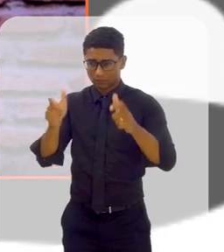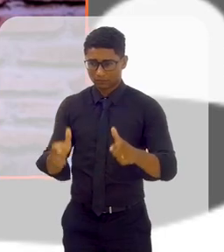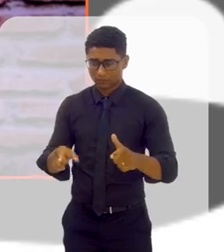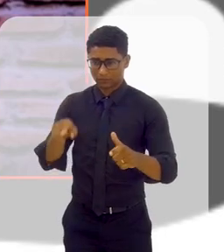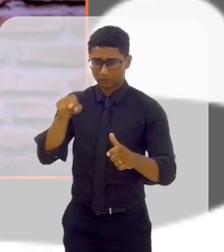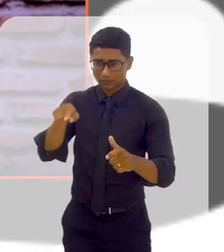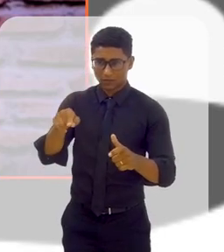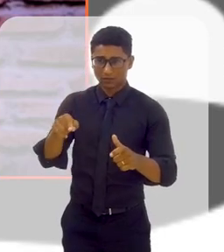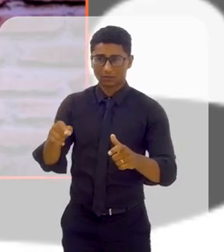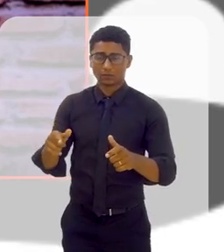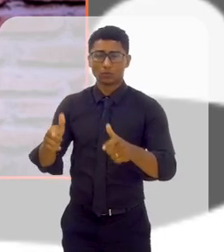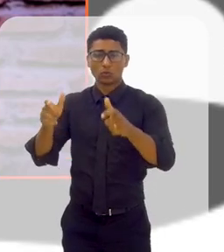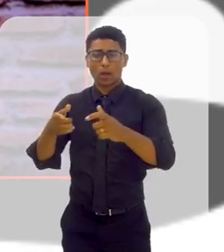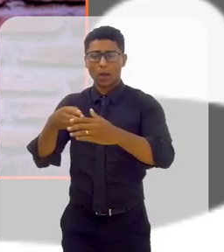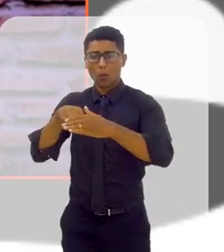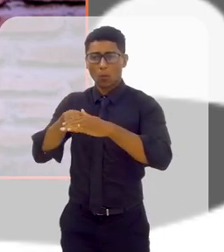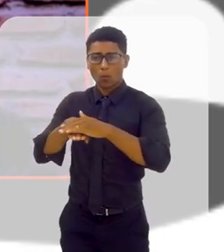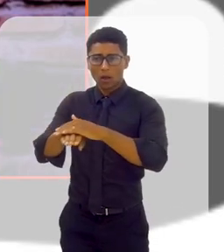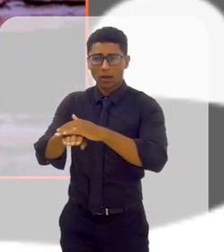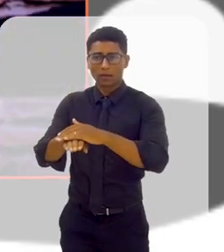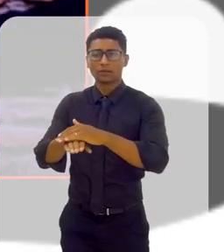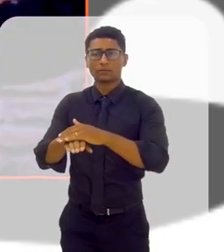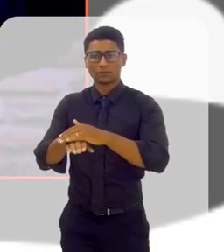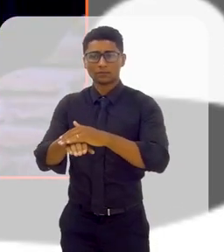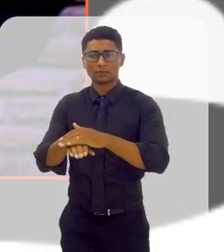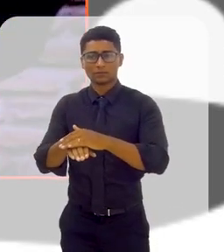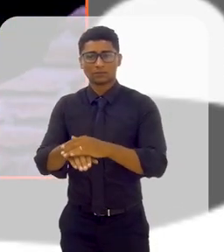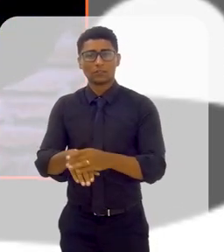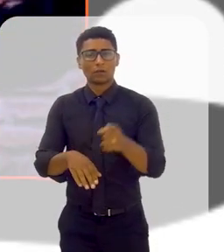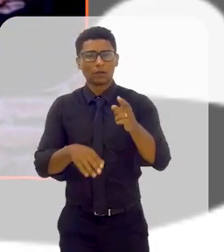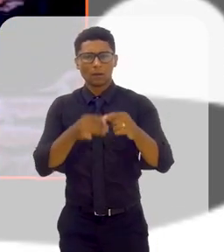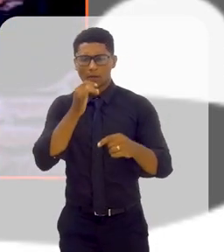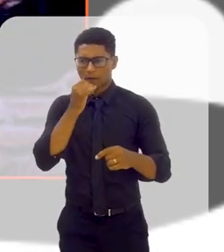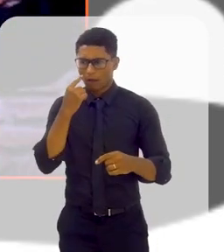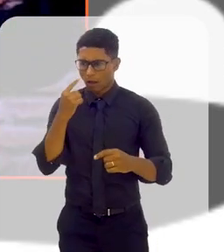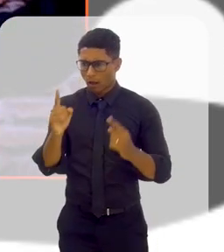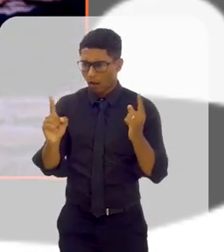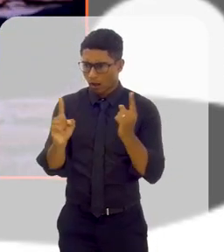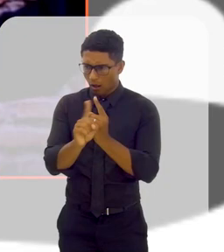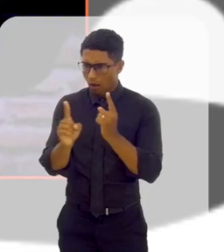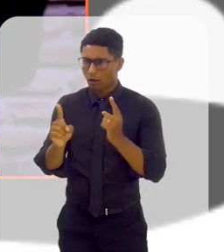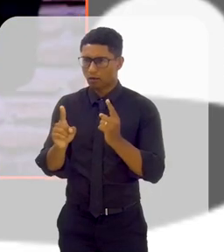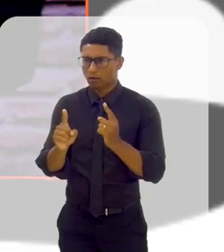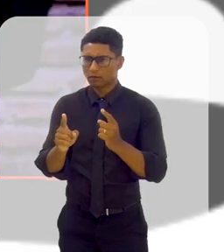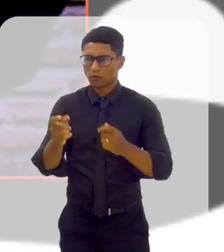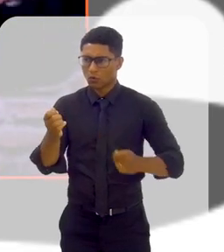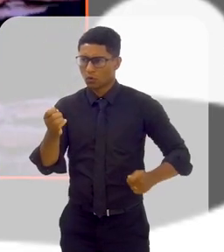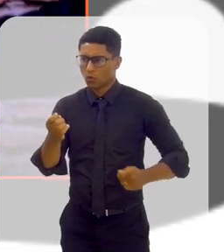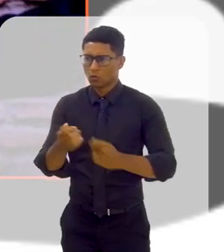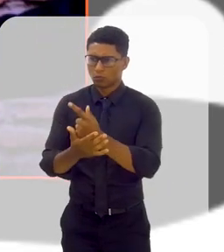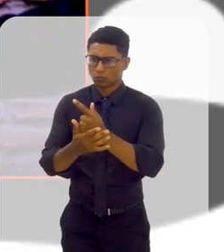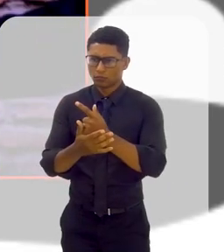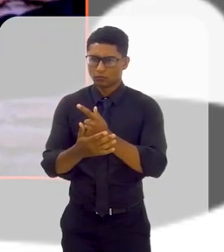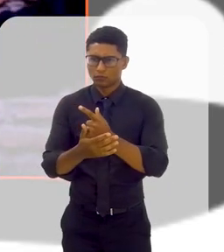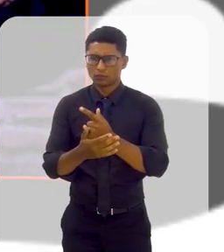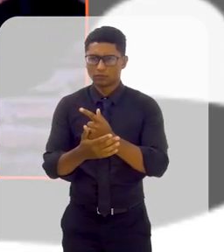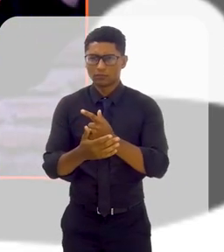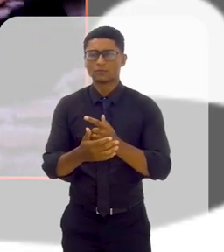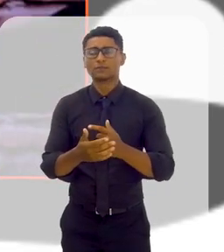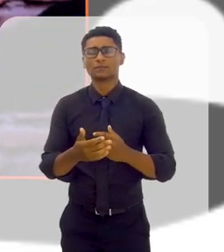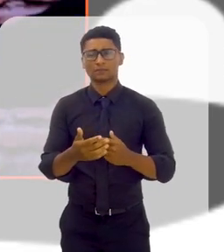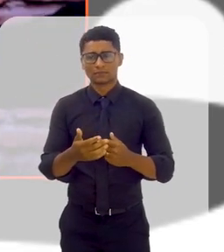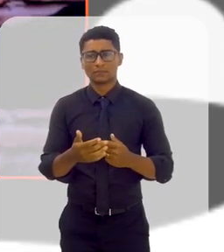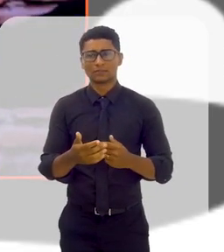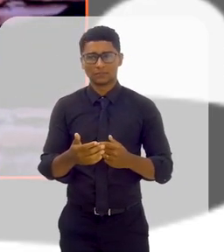do item tal do Gal Pontal que a Cláudia encontrou esse produto na hora da compra e você comprou esse produto e